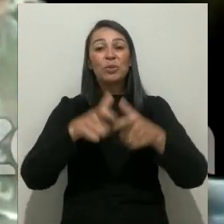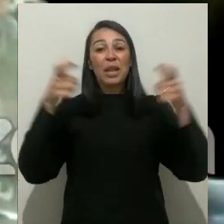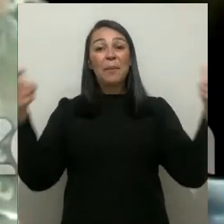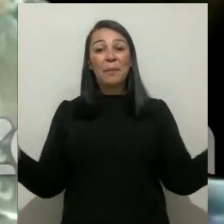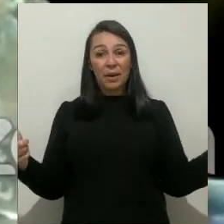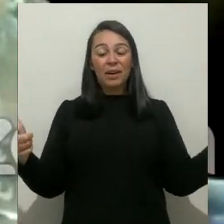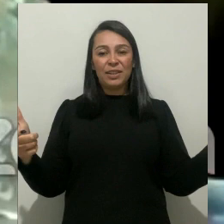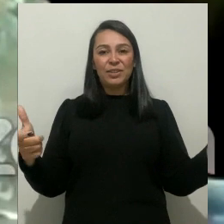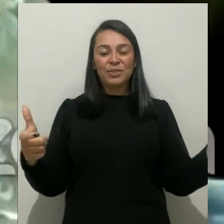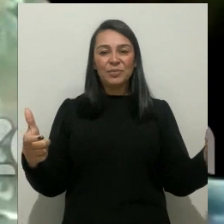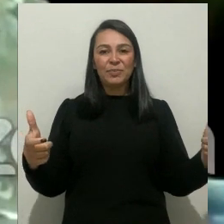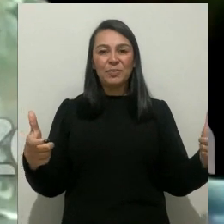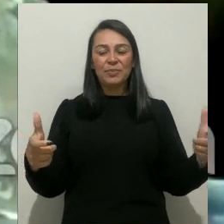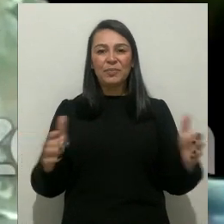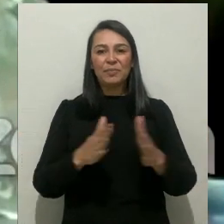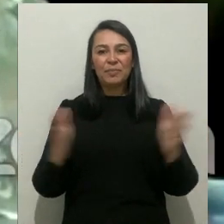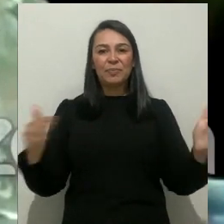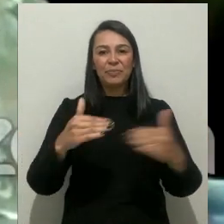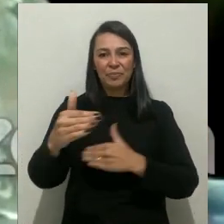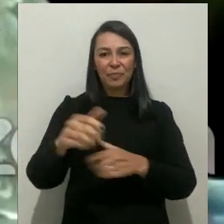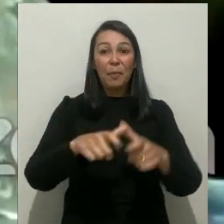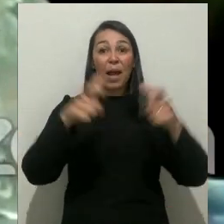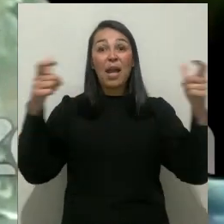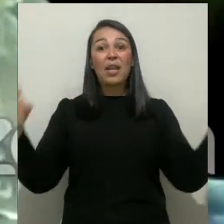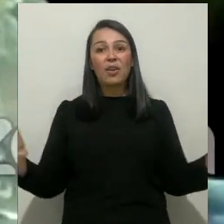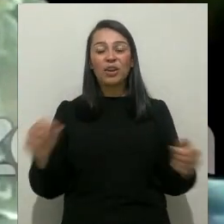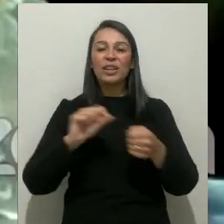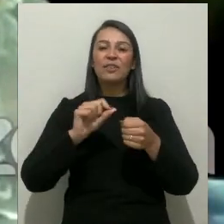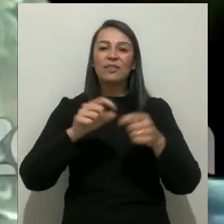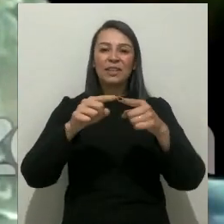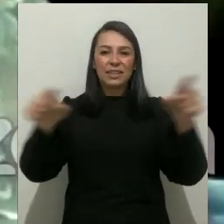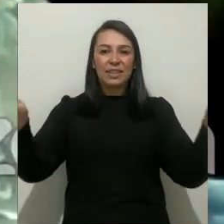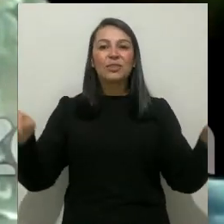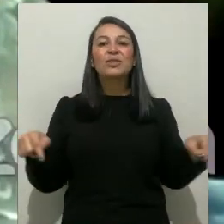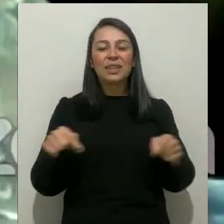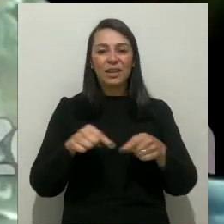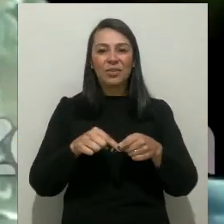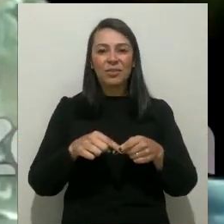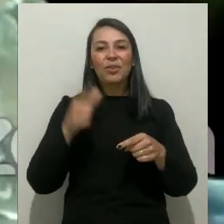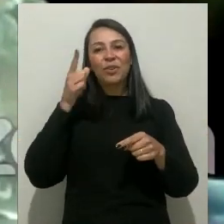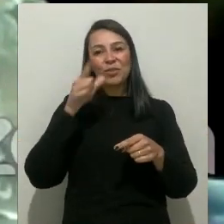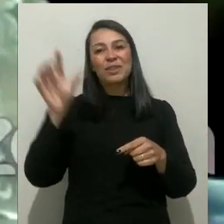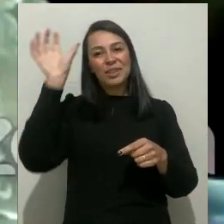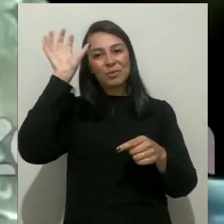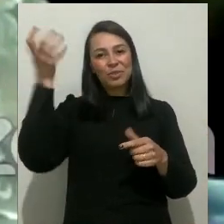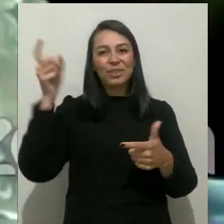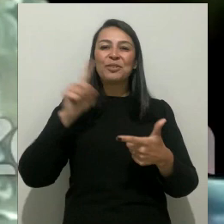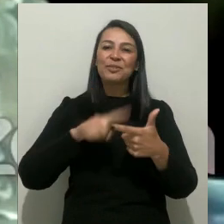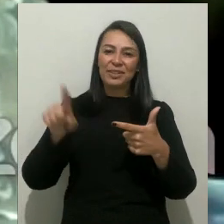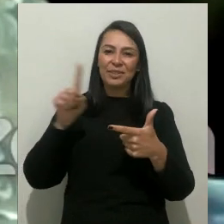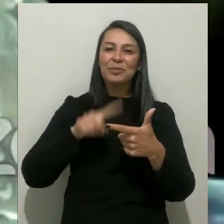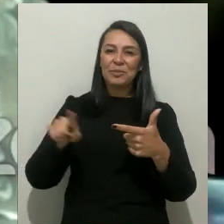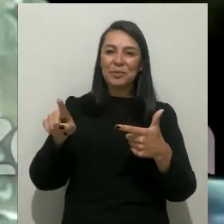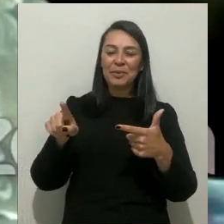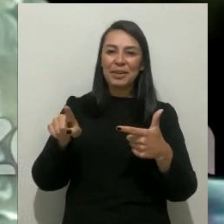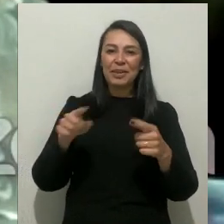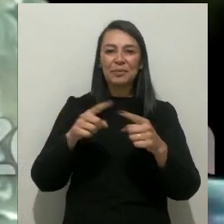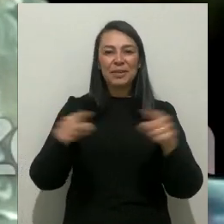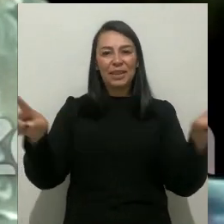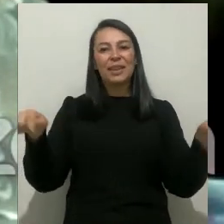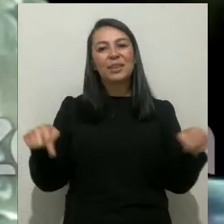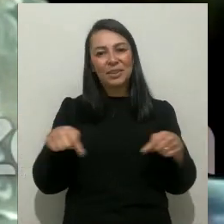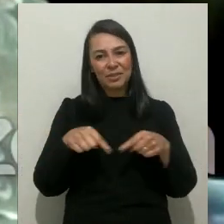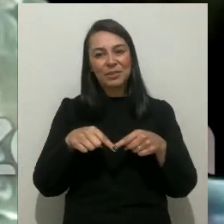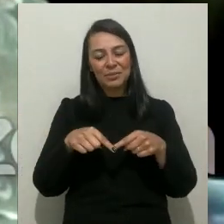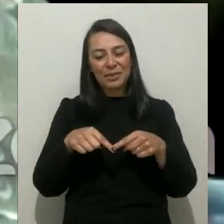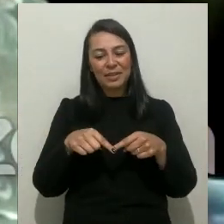iam ser executados no vastíssimo salão. Fora vencida a procelosa travessia.